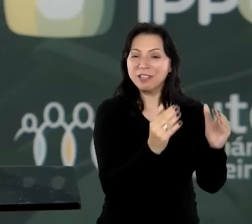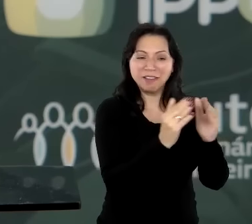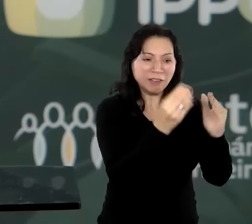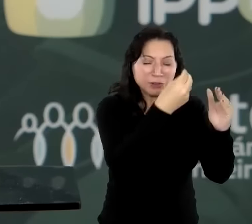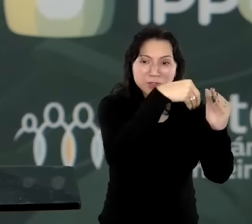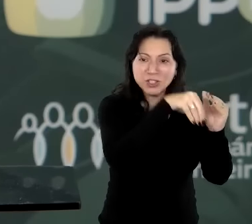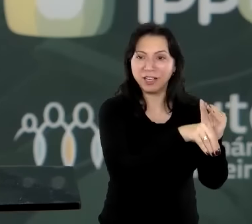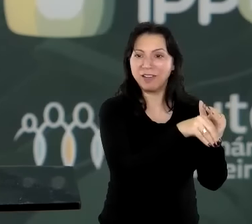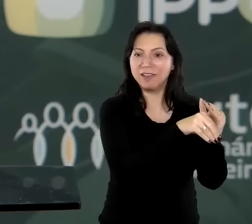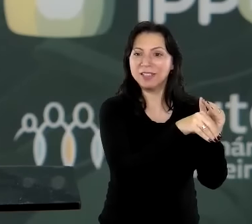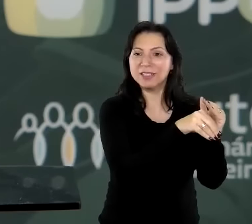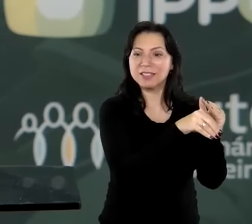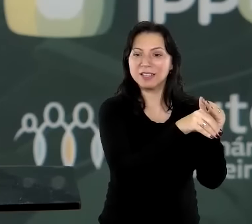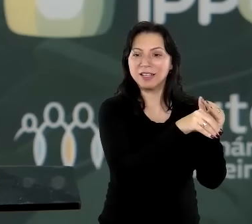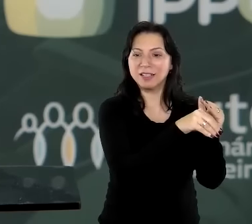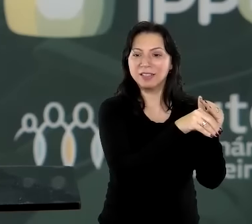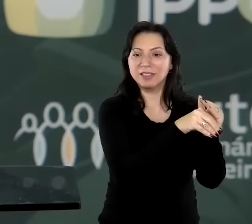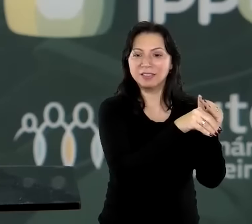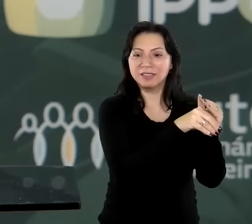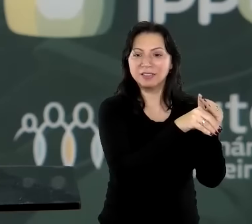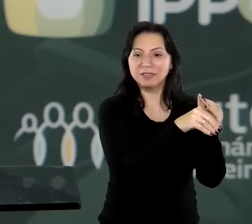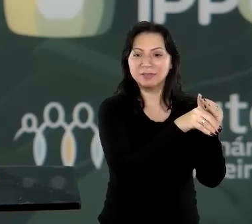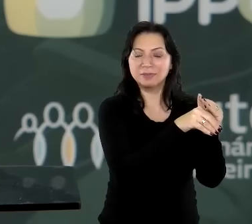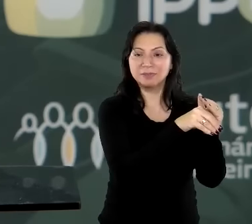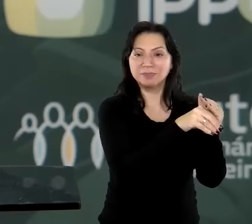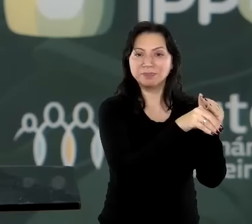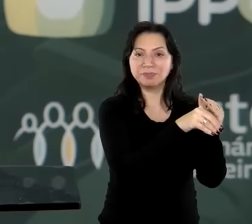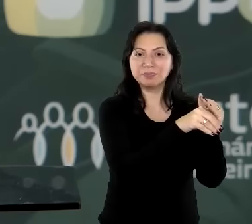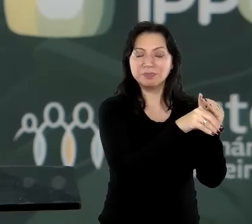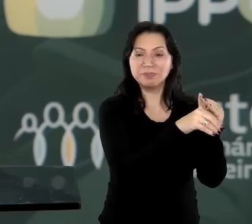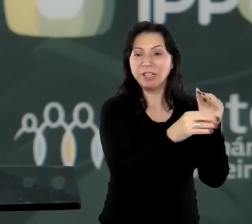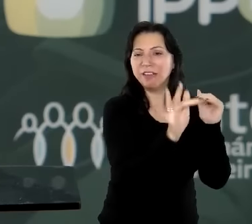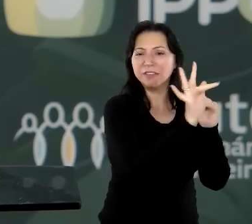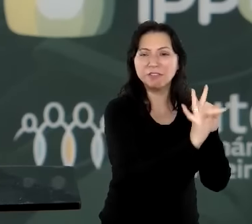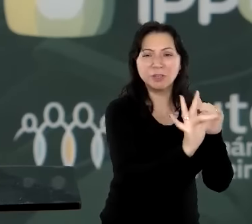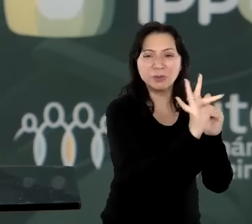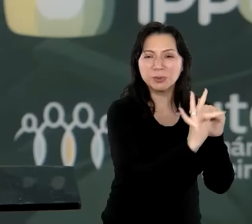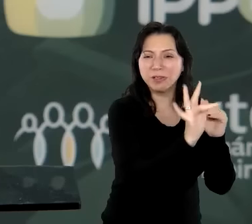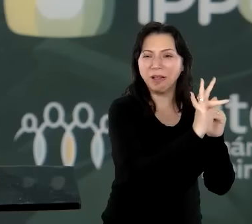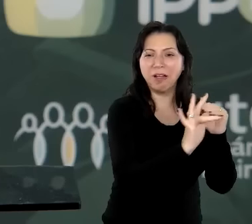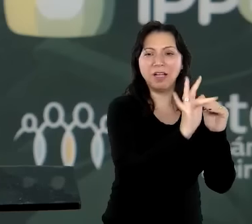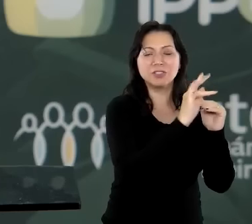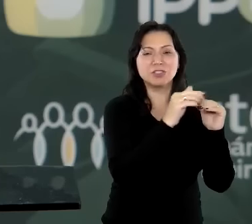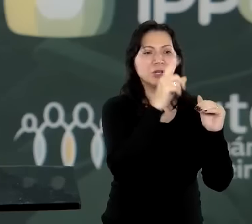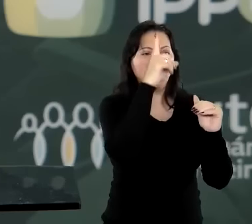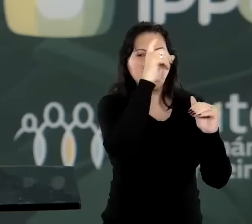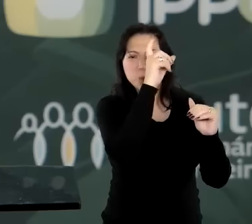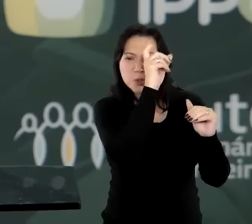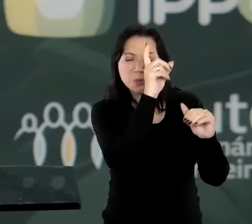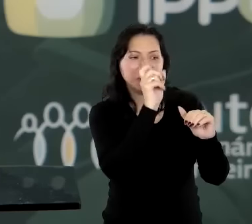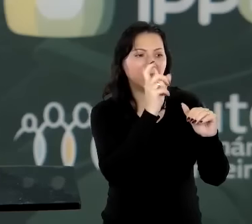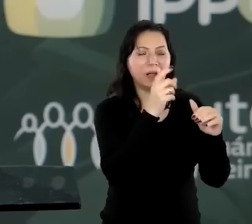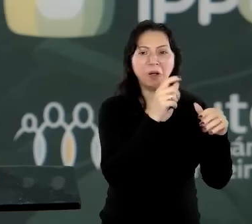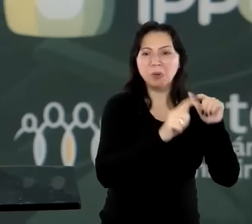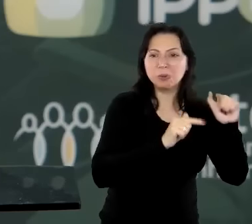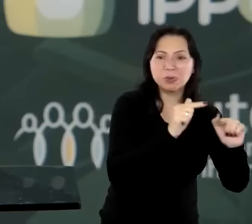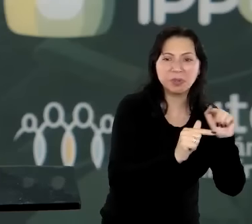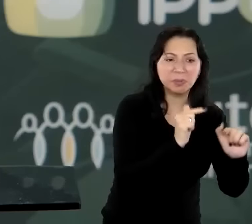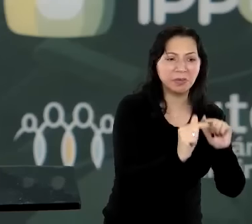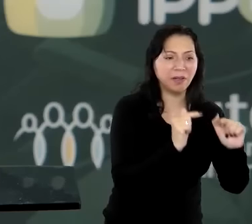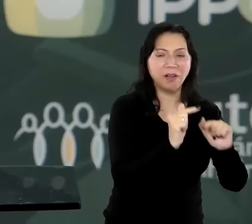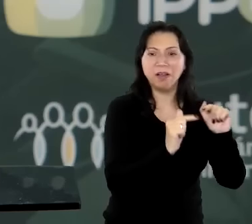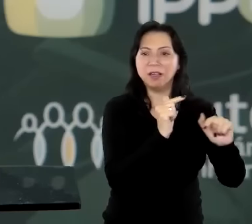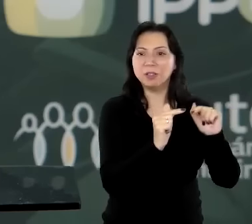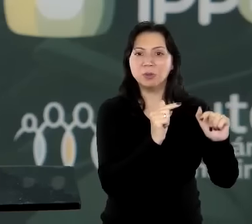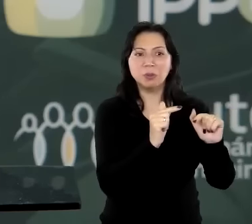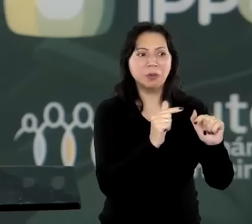casa, você encontra Jesus dentro da sua faculdade, você encontra Jesus dentro do seu hospital, você encontra Jesus no seu escritório, você encontra